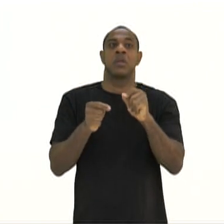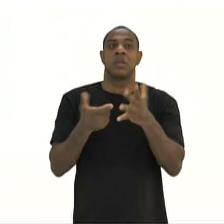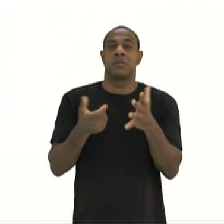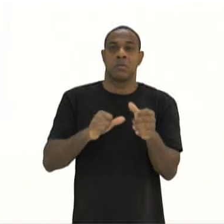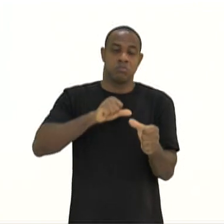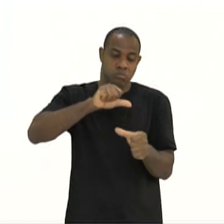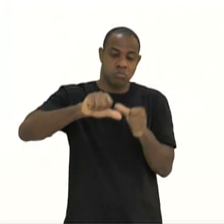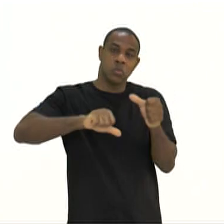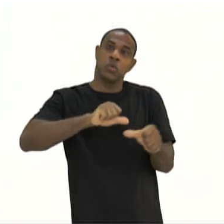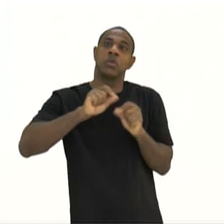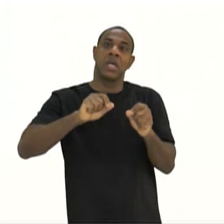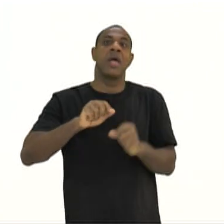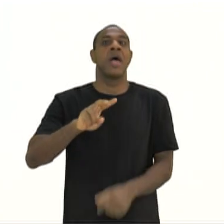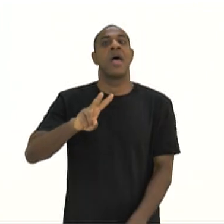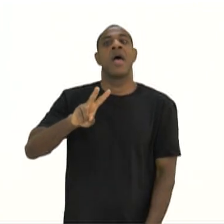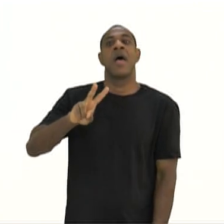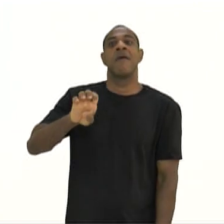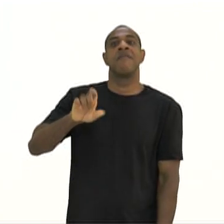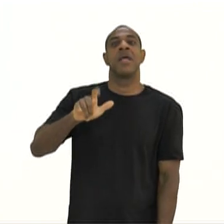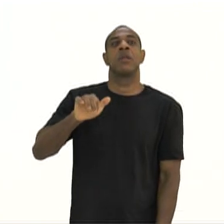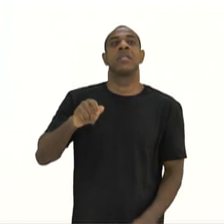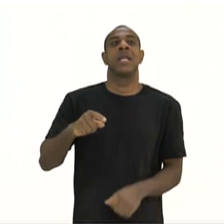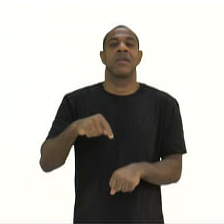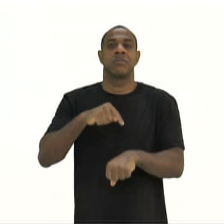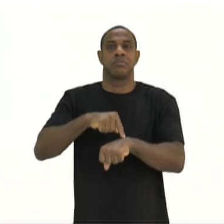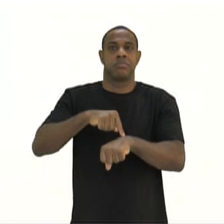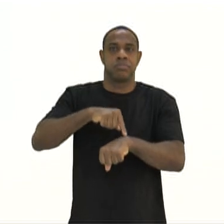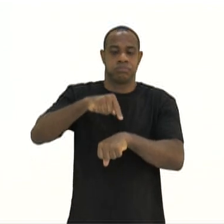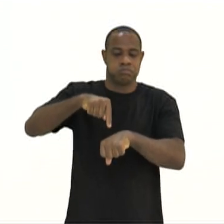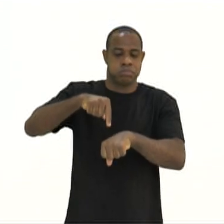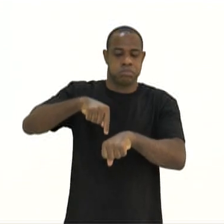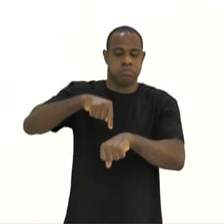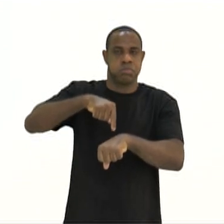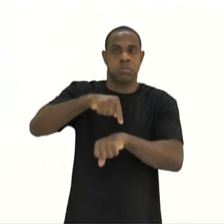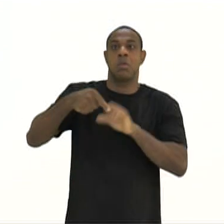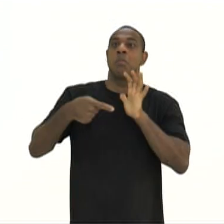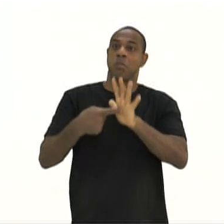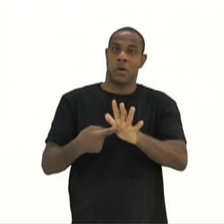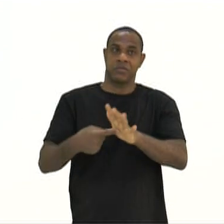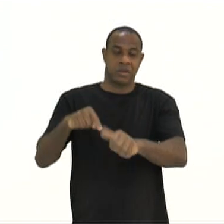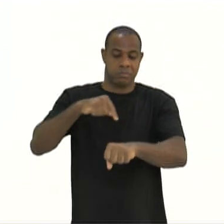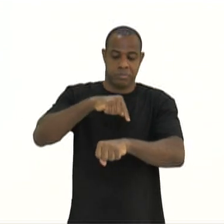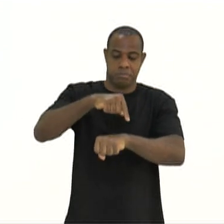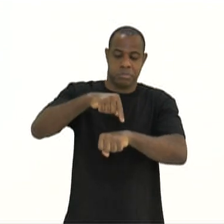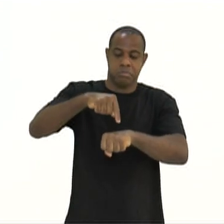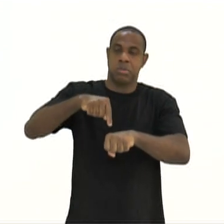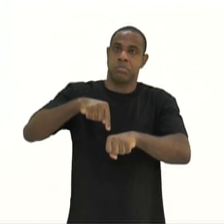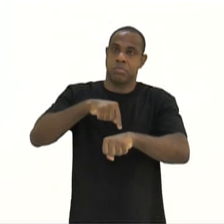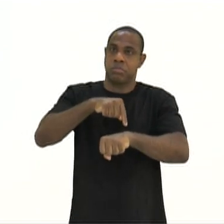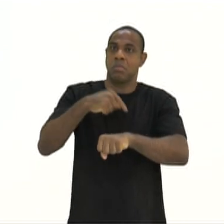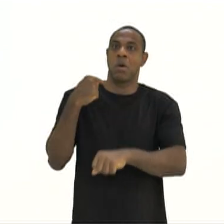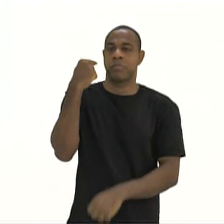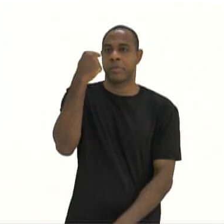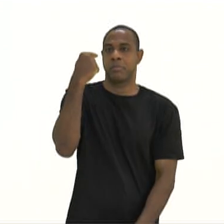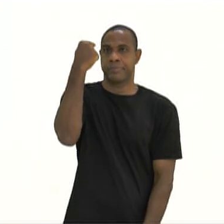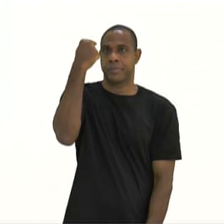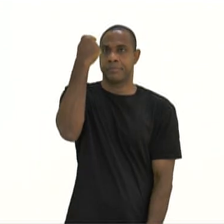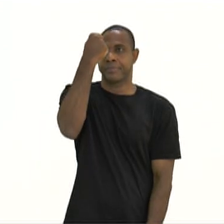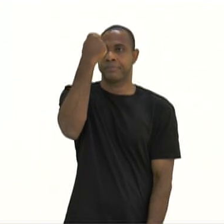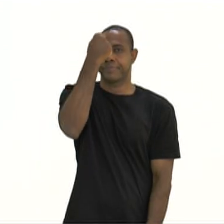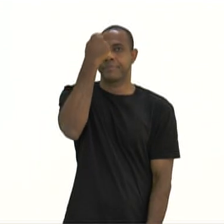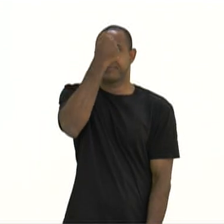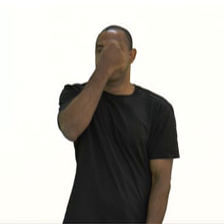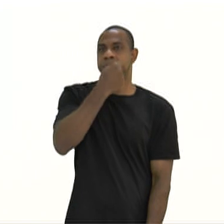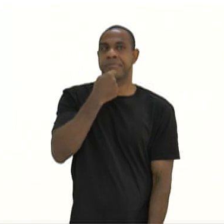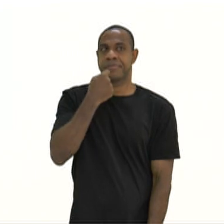variação de velocidade, tá? Por segundo. Então, essa aceleração é o que vai fazer com que a